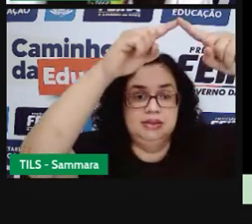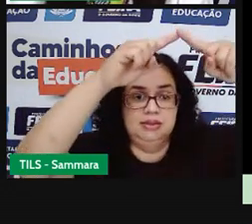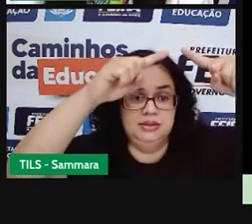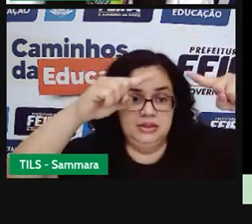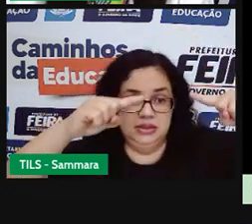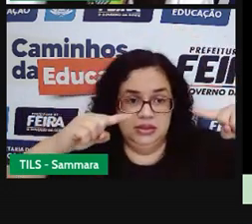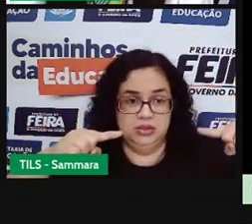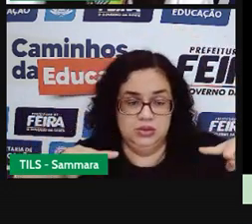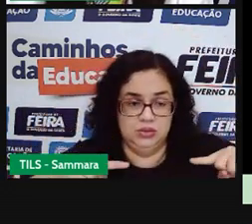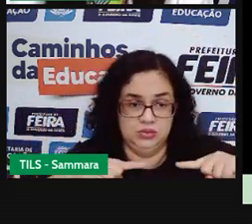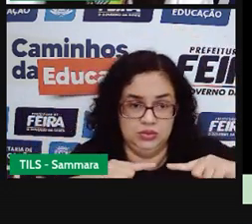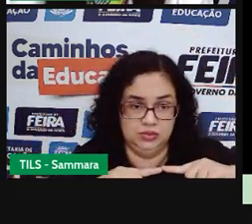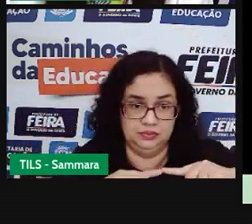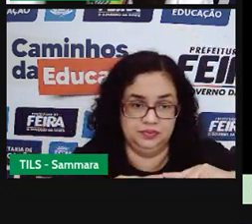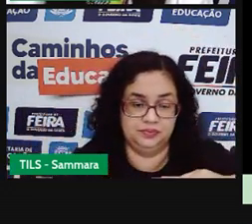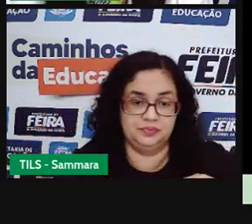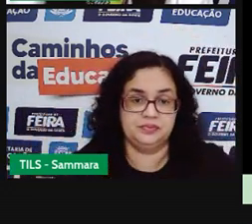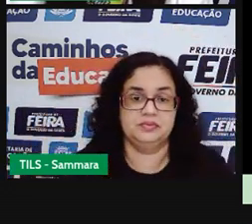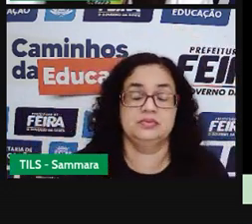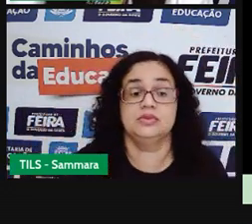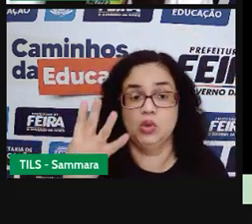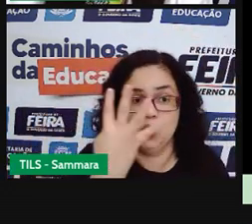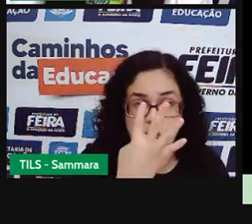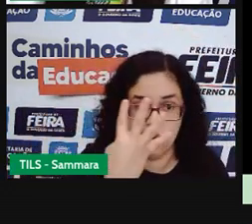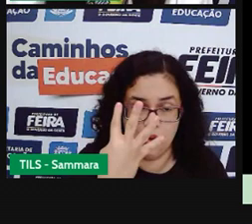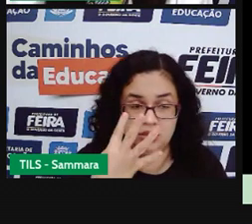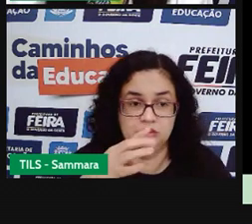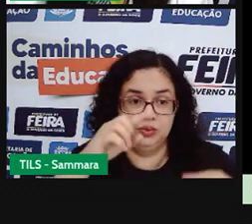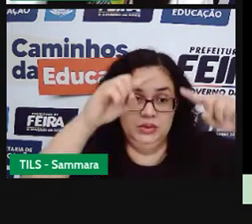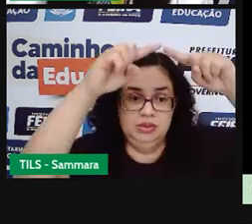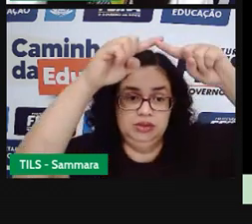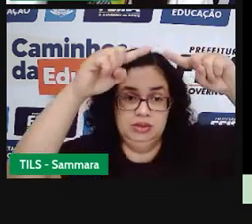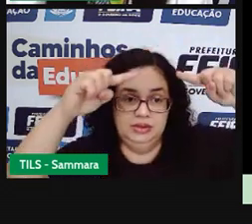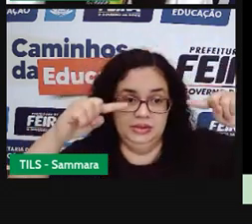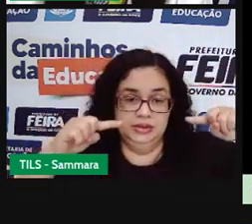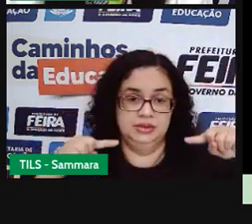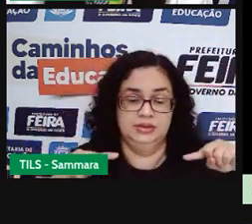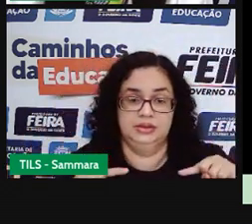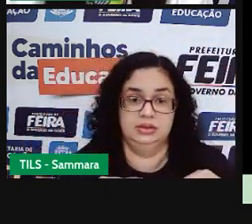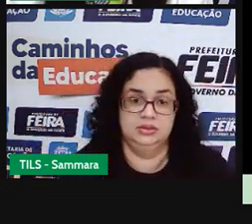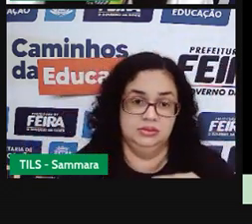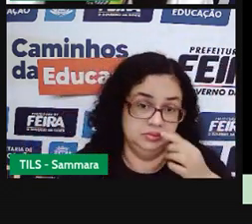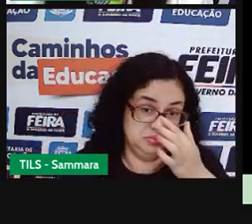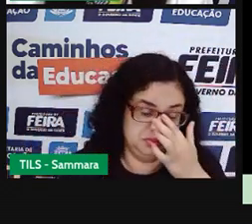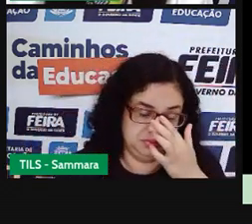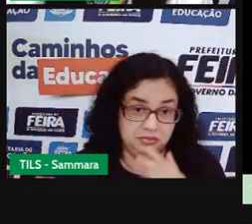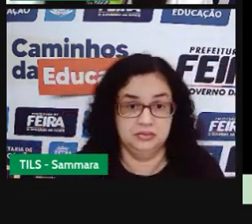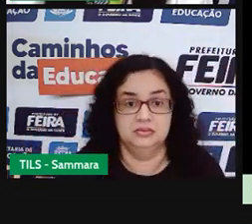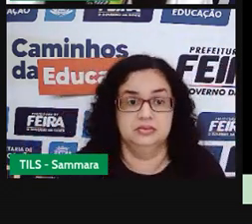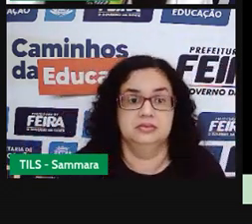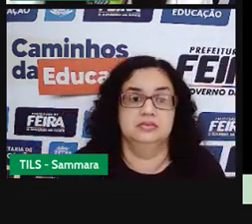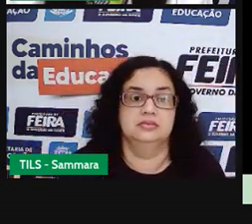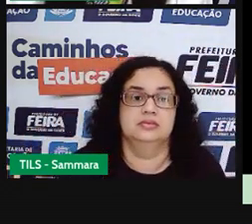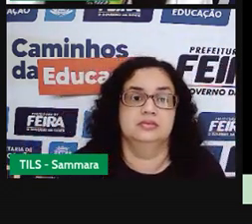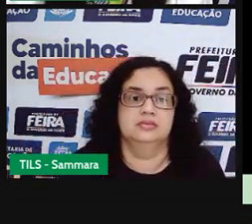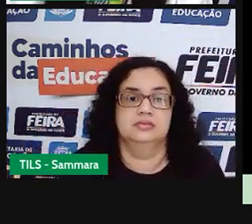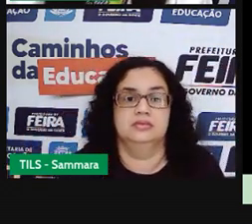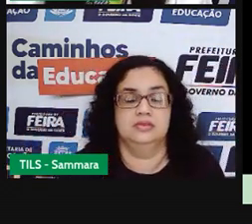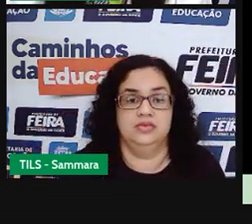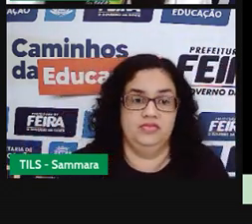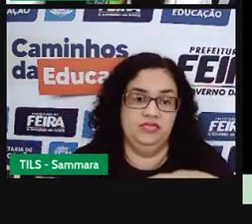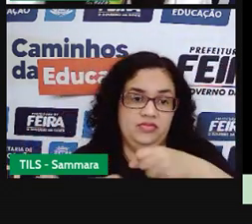triângulos nessa figura que a gente também paseb né Faces arestas